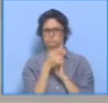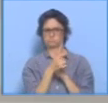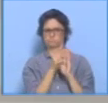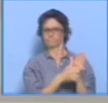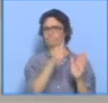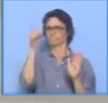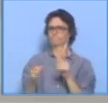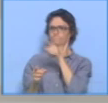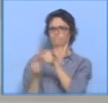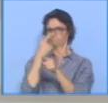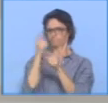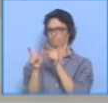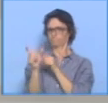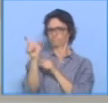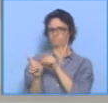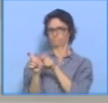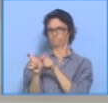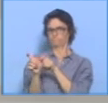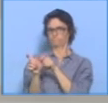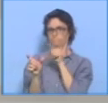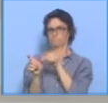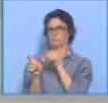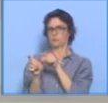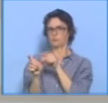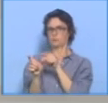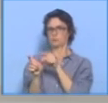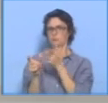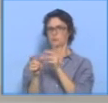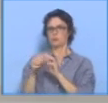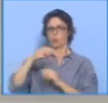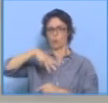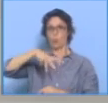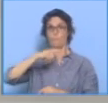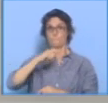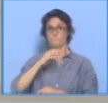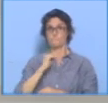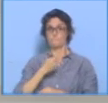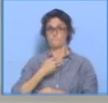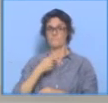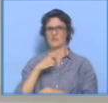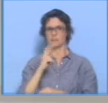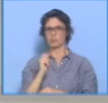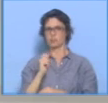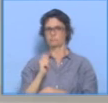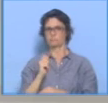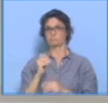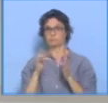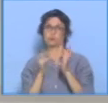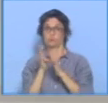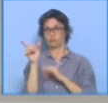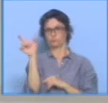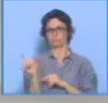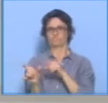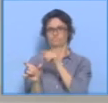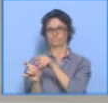lado, temos o mestre, como este biblista o chama, mestre, Jesus. E o doutor da